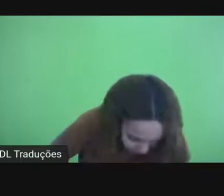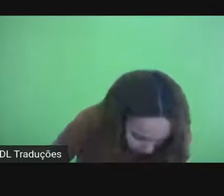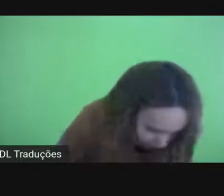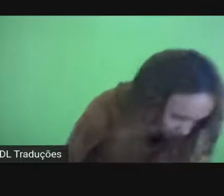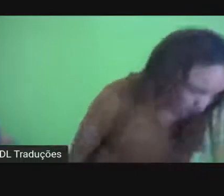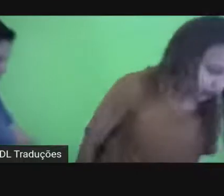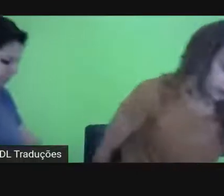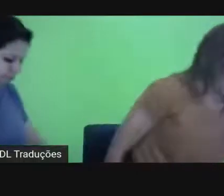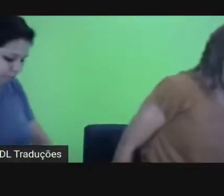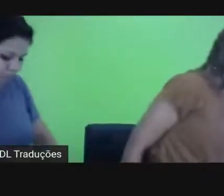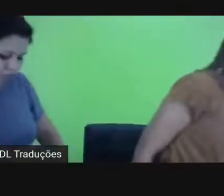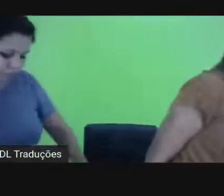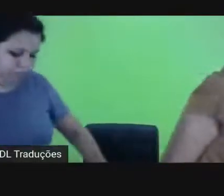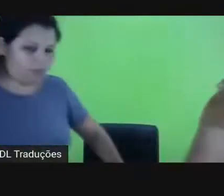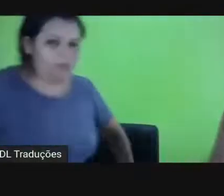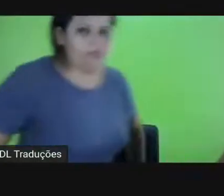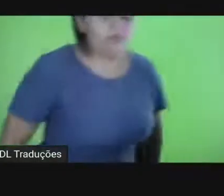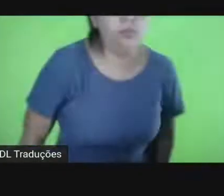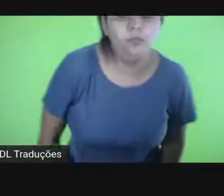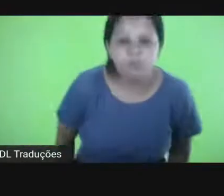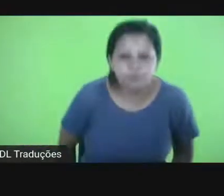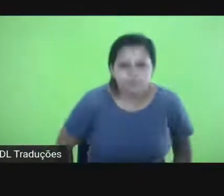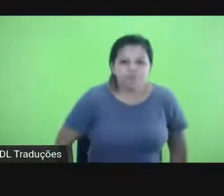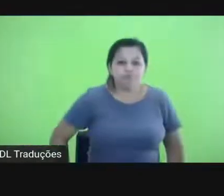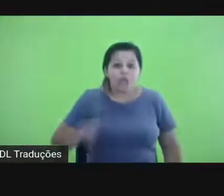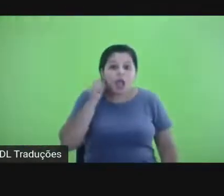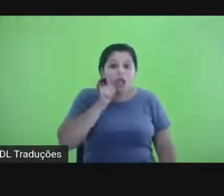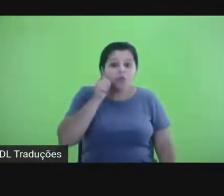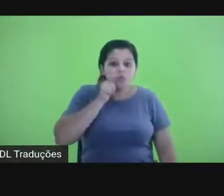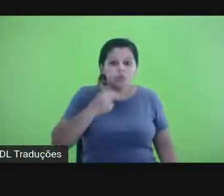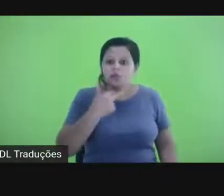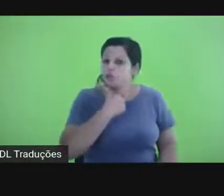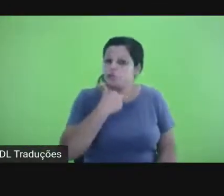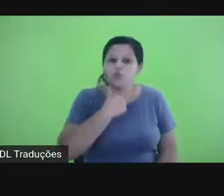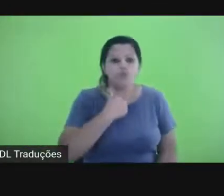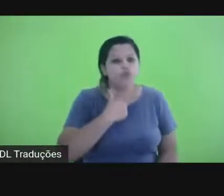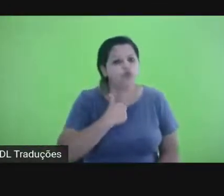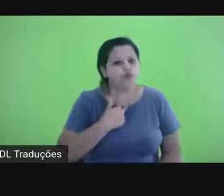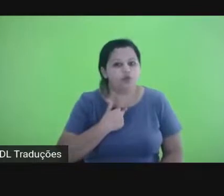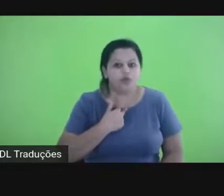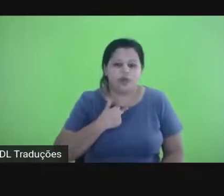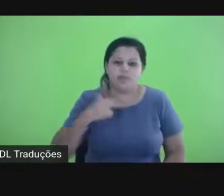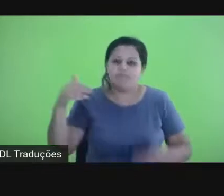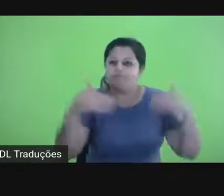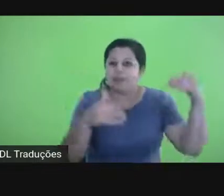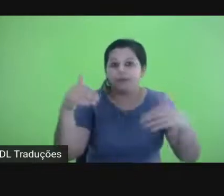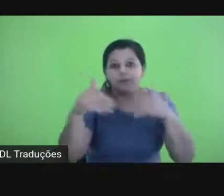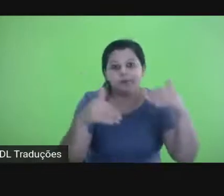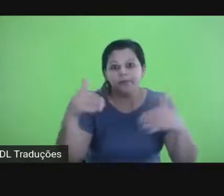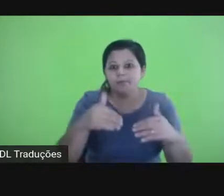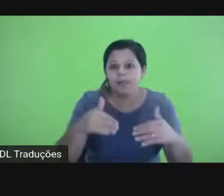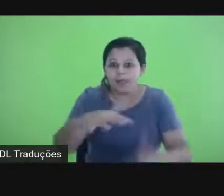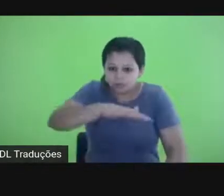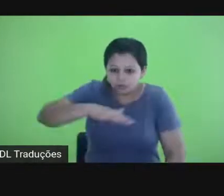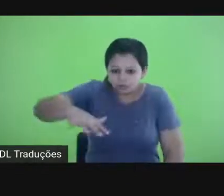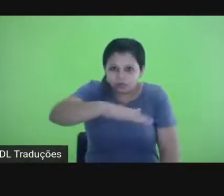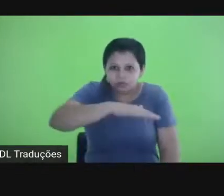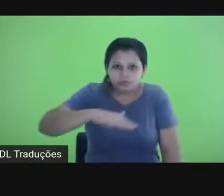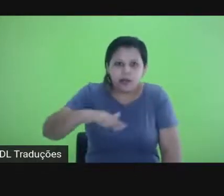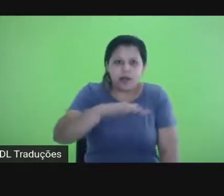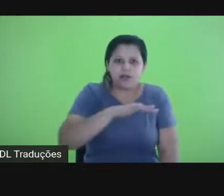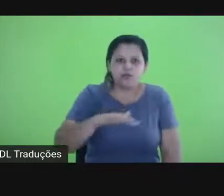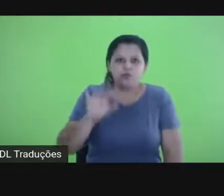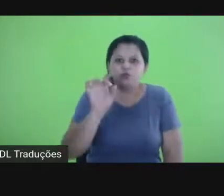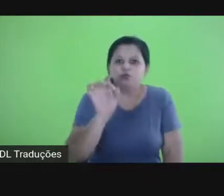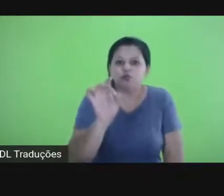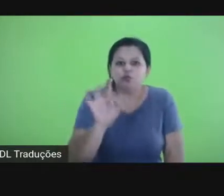podiam participar desse espaço. O espaço que era destinado às mulheres era Oikos. Só que a Oikos era também